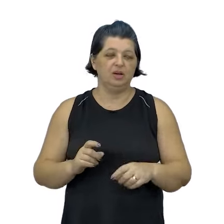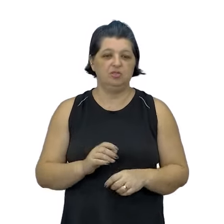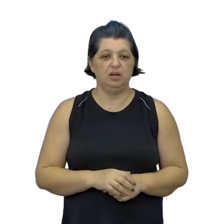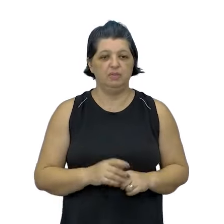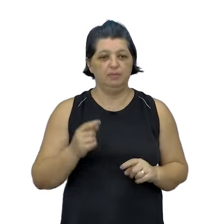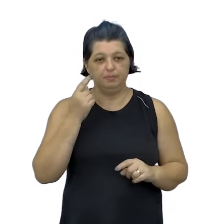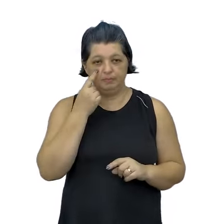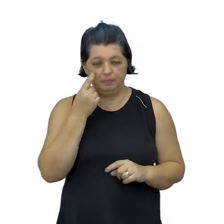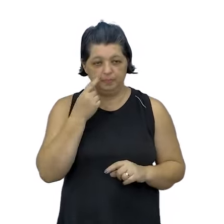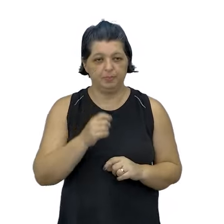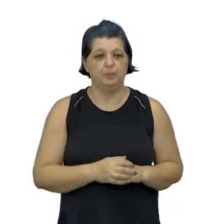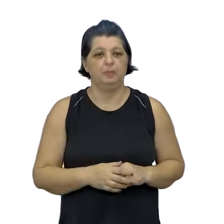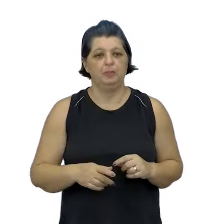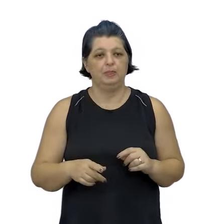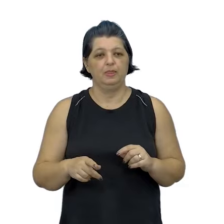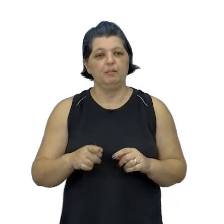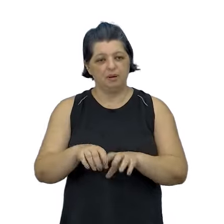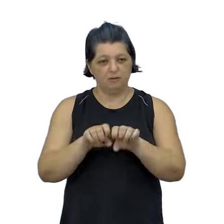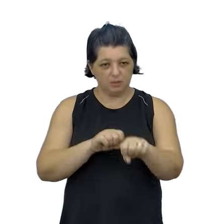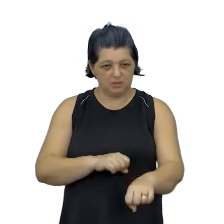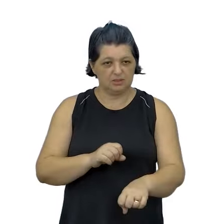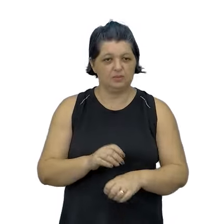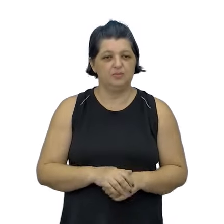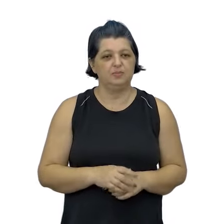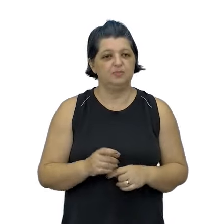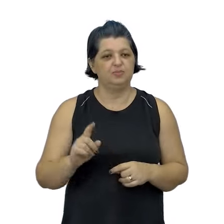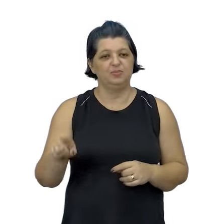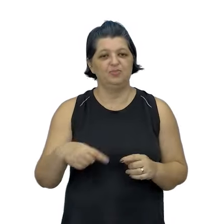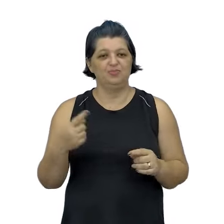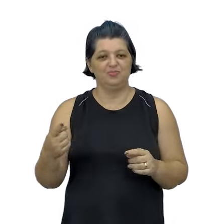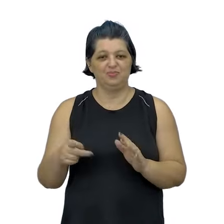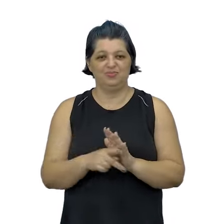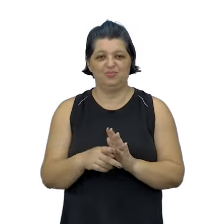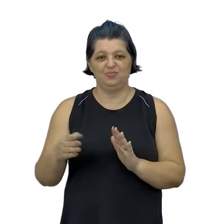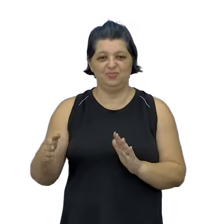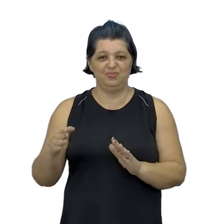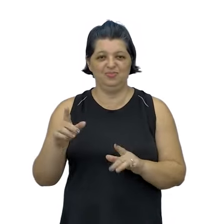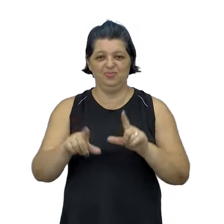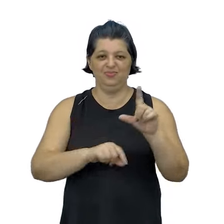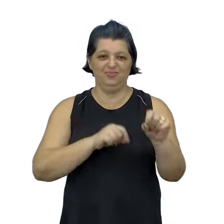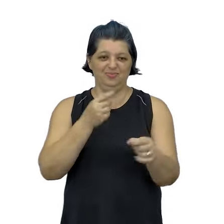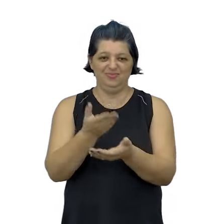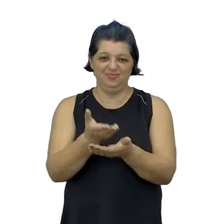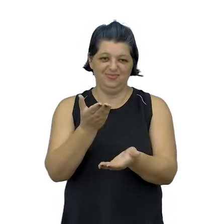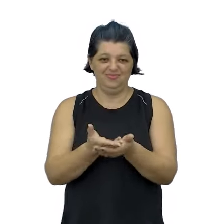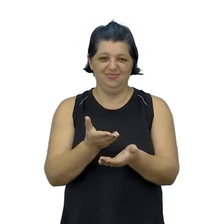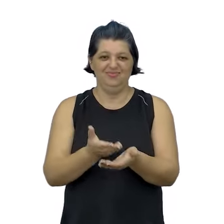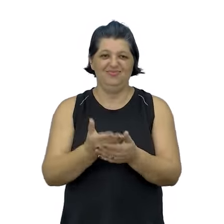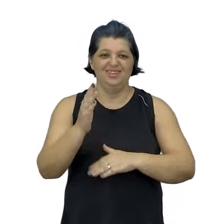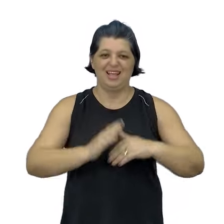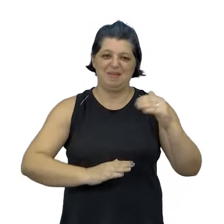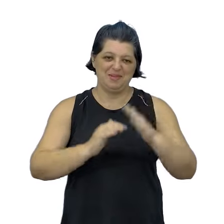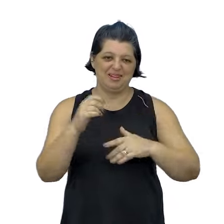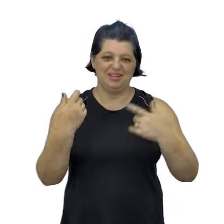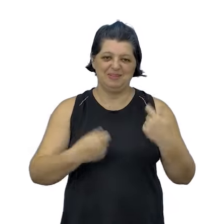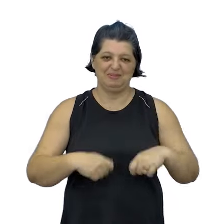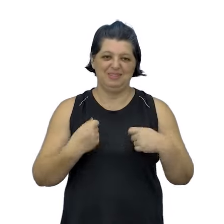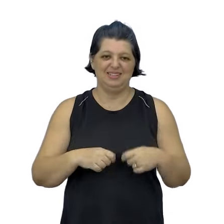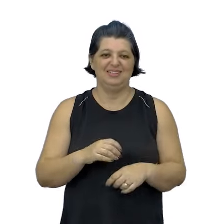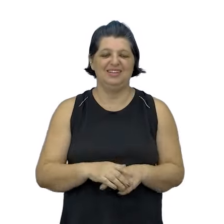sugestões apresentadas nessa formação. Na segunda etapa, vocês vão selecionar as aulas que atendam às habilidades necessárias